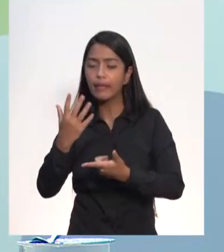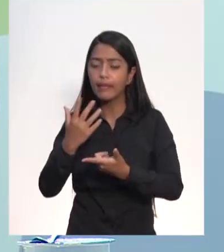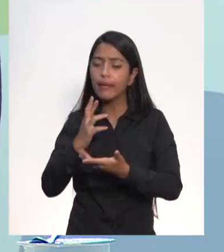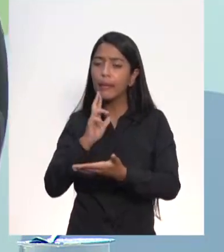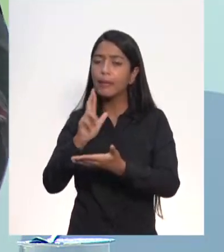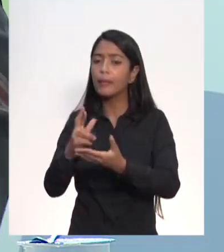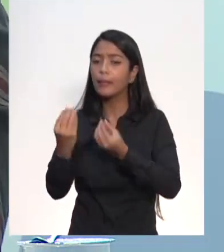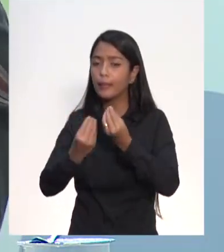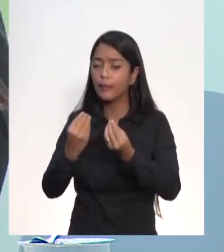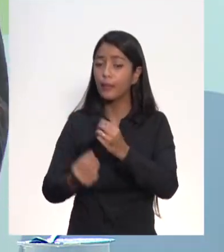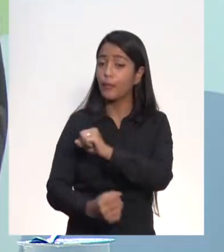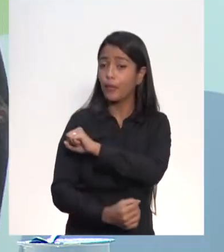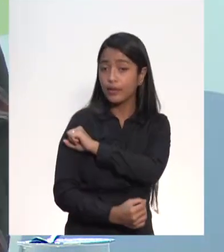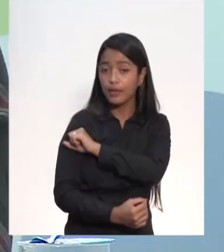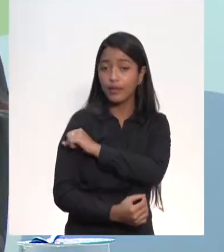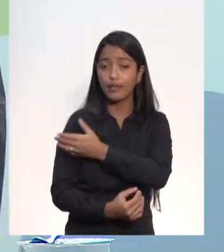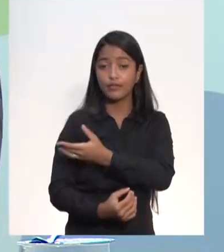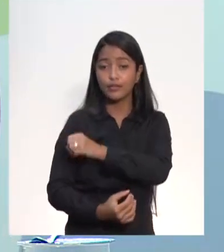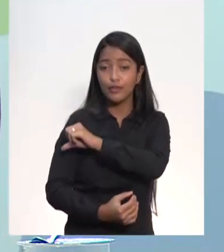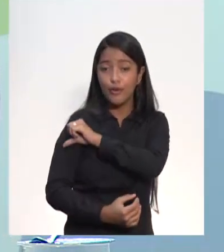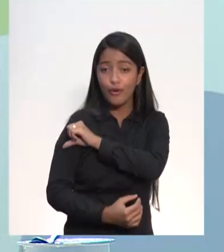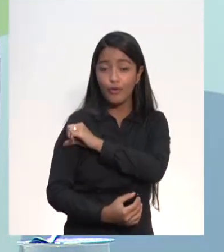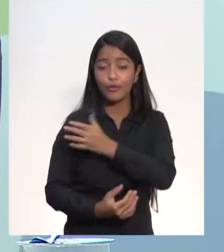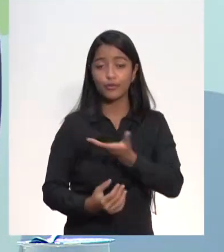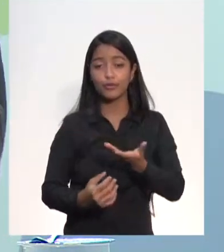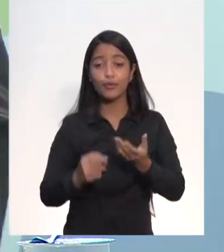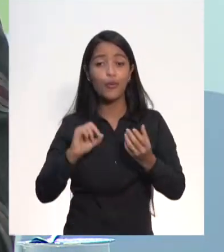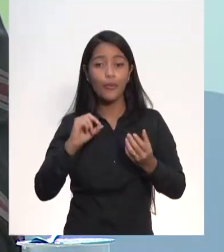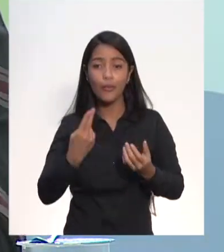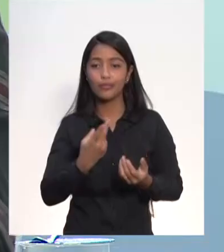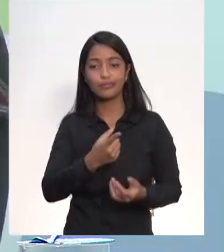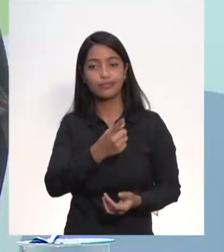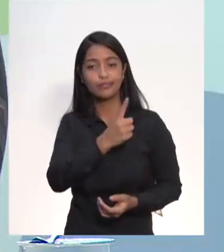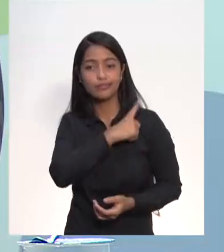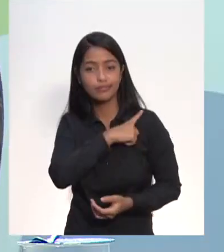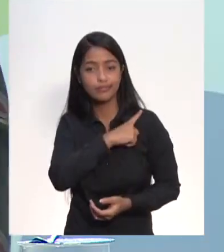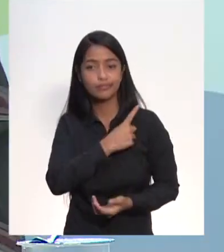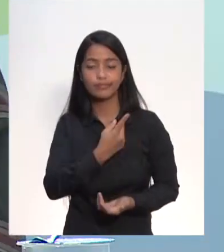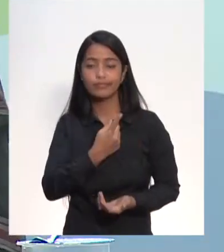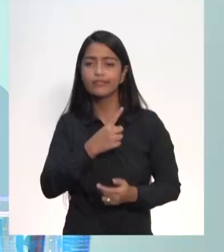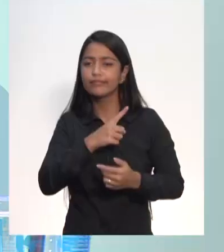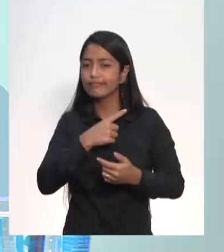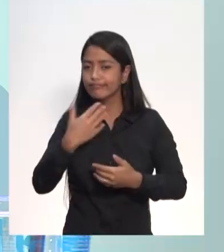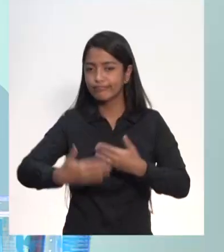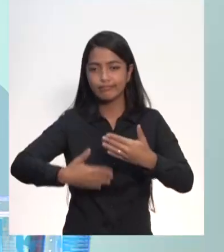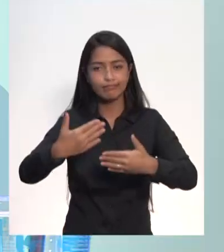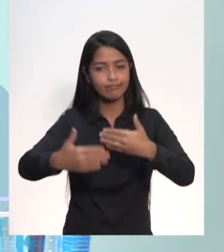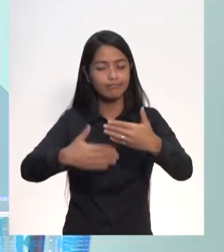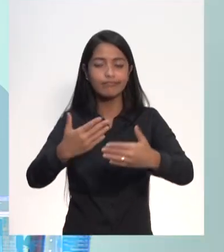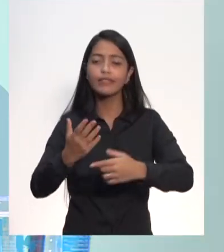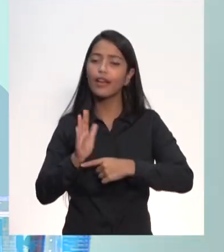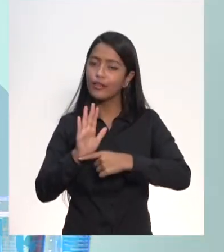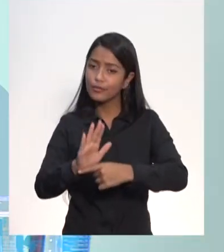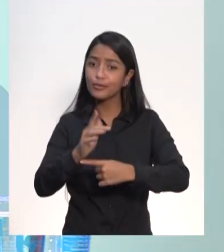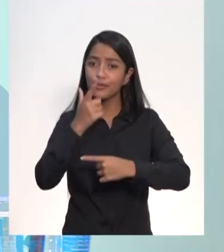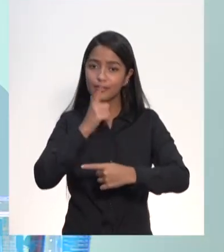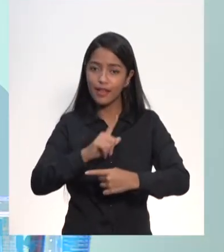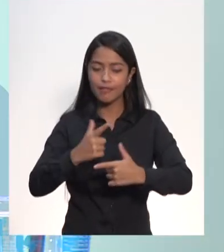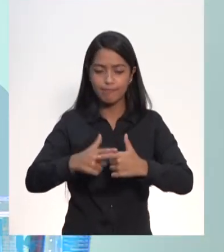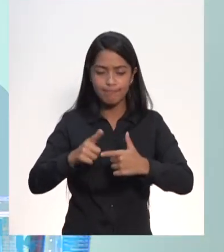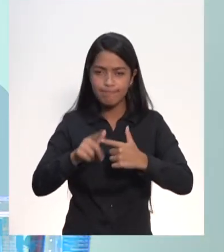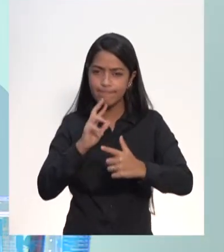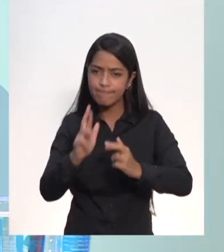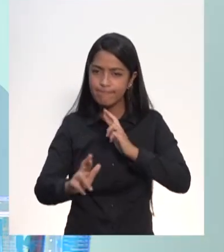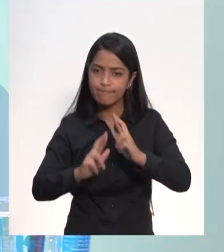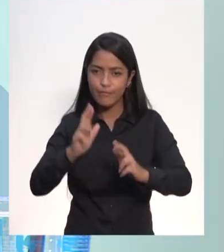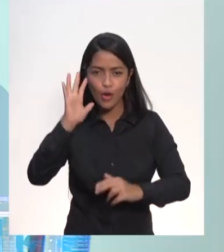no 9º, no primeira série do ensino médio e assim por diante. Importante isso que você mencionou, Isaac, porque realmente é